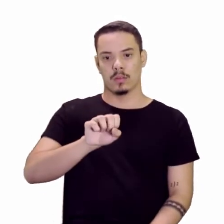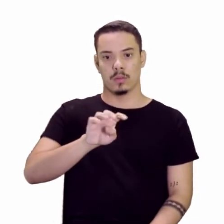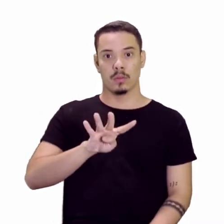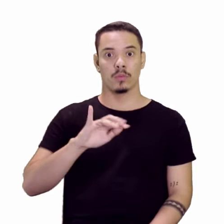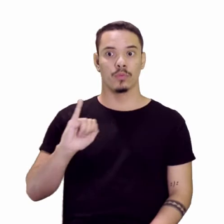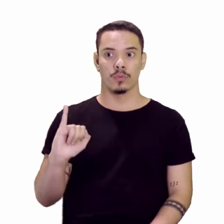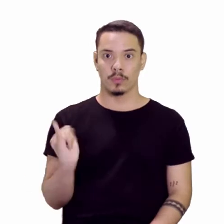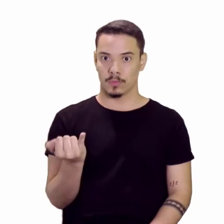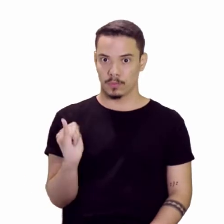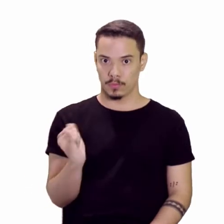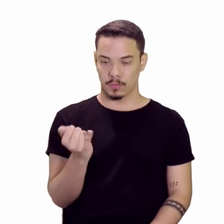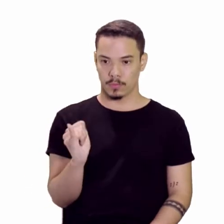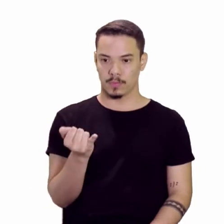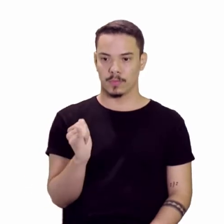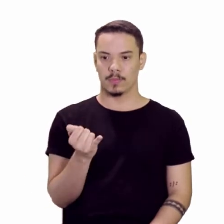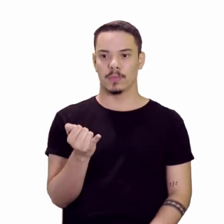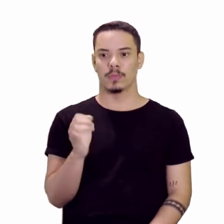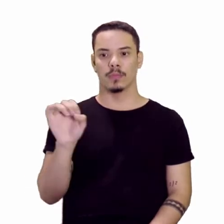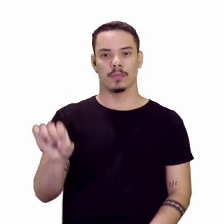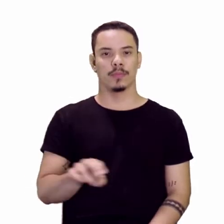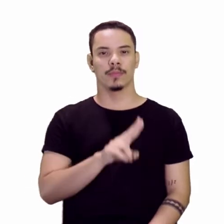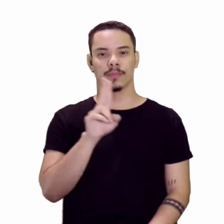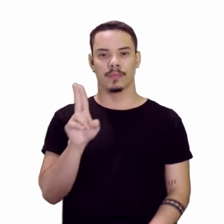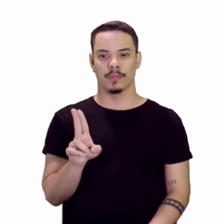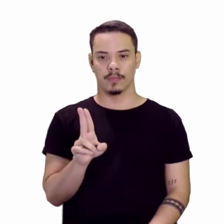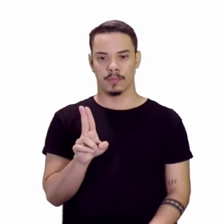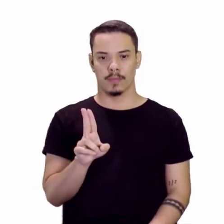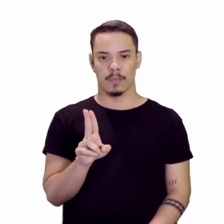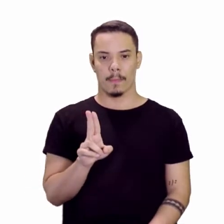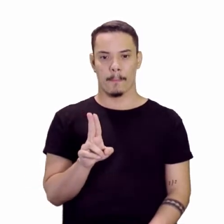né, Deise? Exatamente. Ou